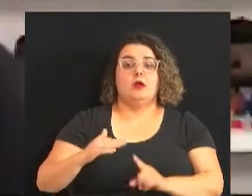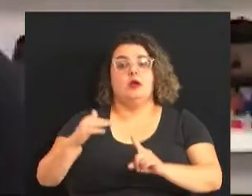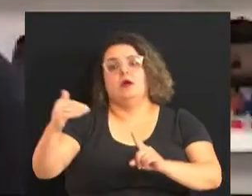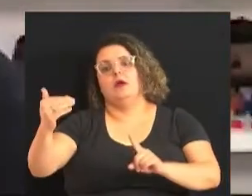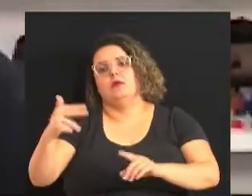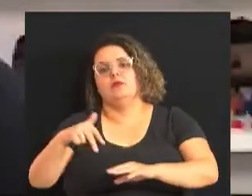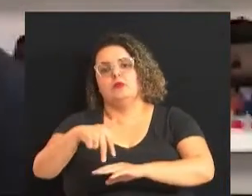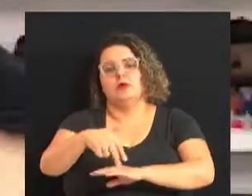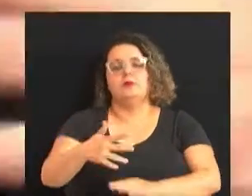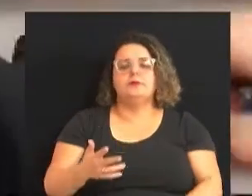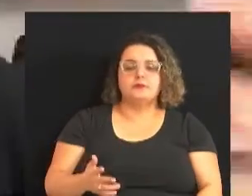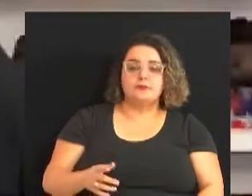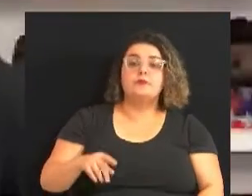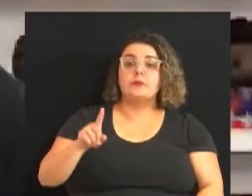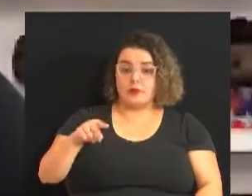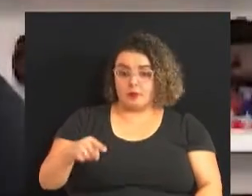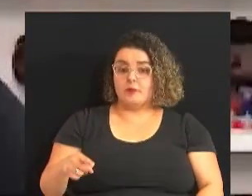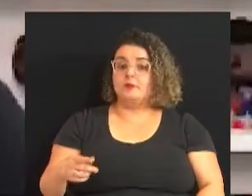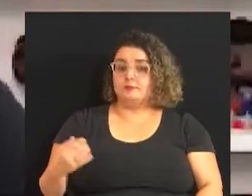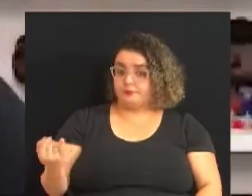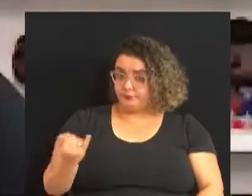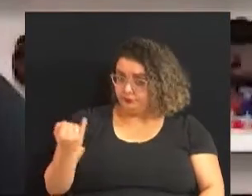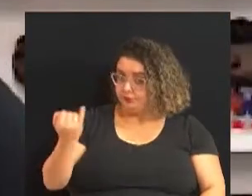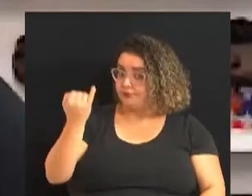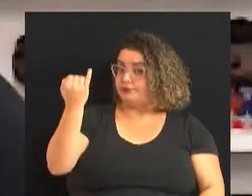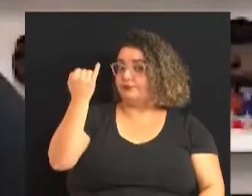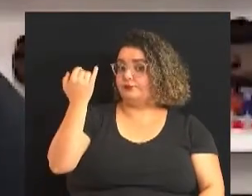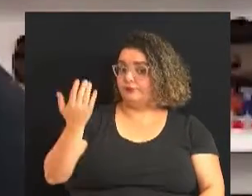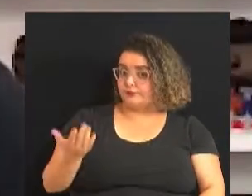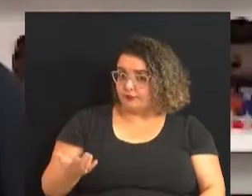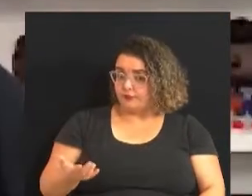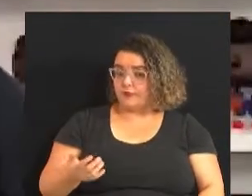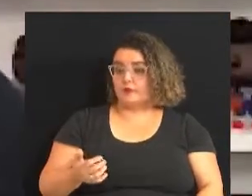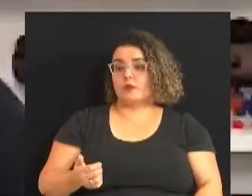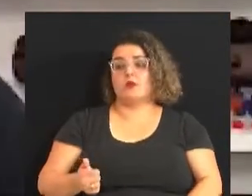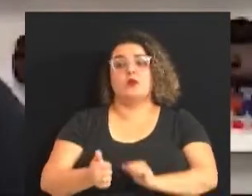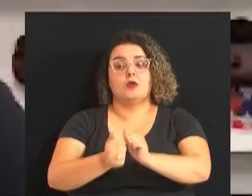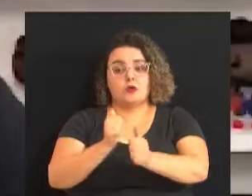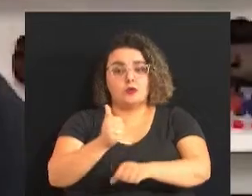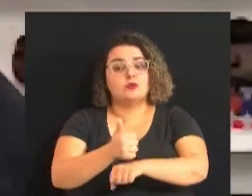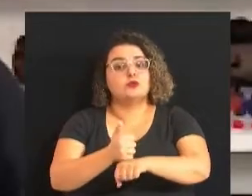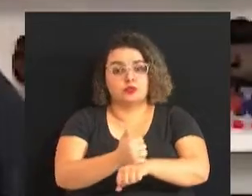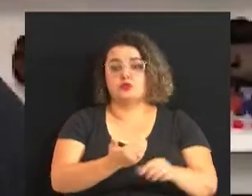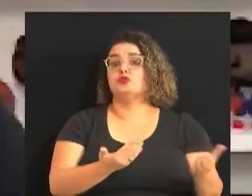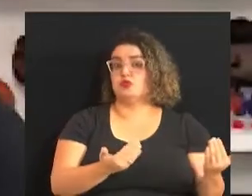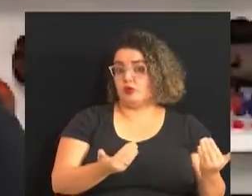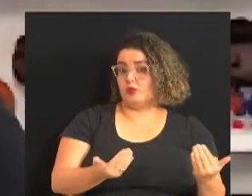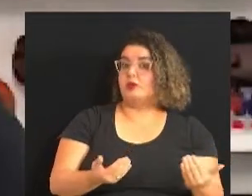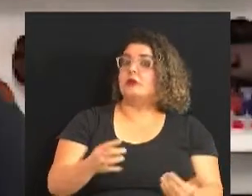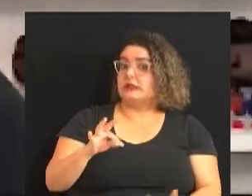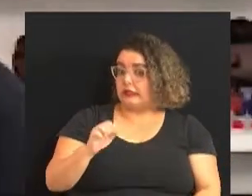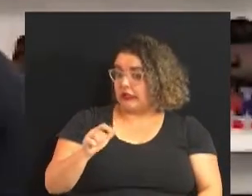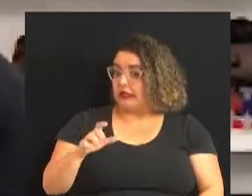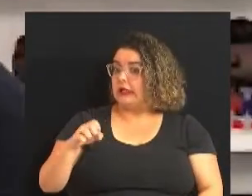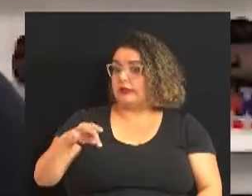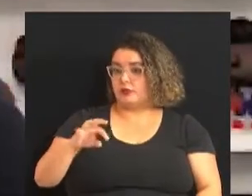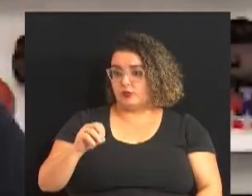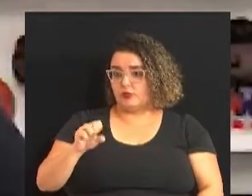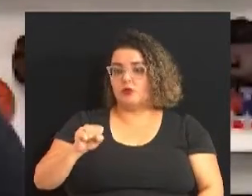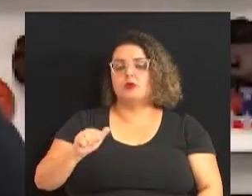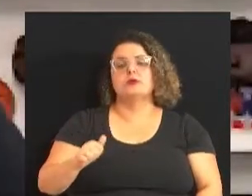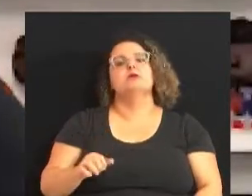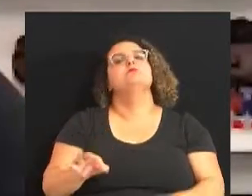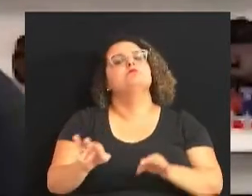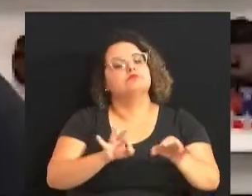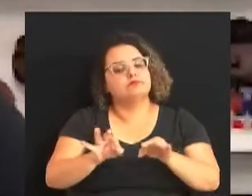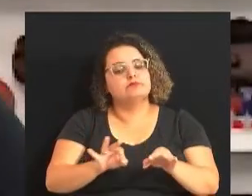uma jogadora de tamanho importante, é uma jogadora que vai jovem, talentosa, precisa ser lapidada ainda,